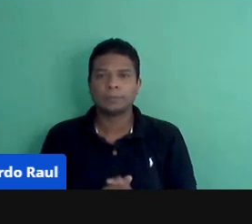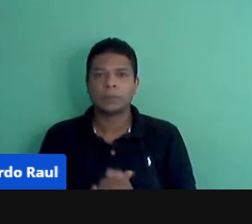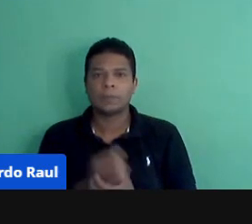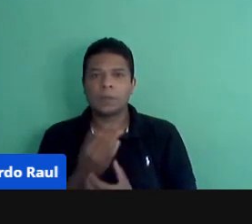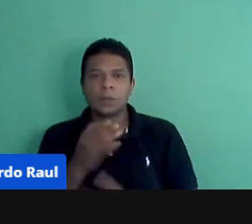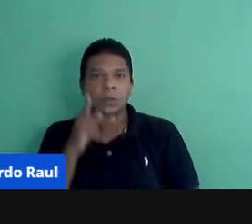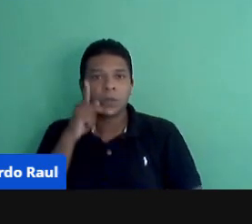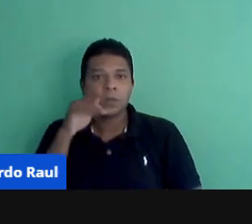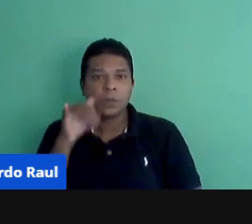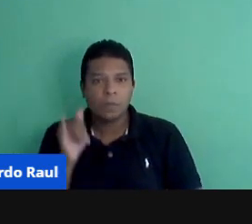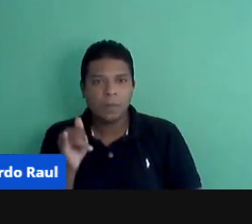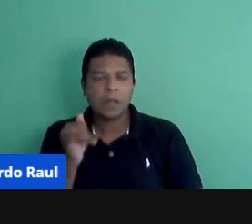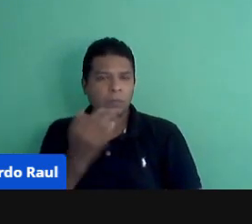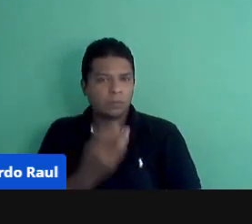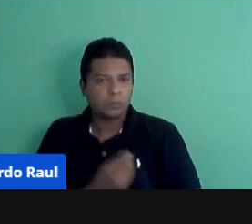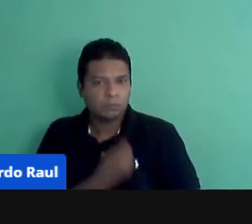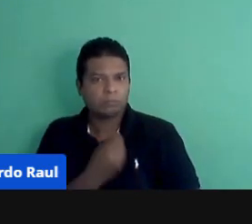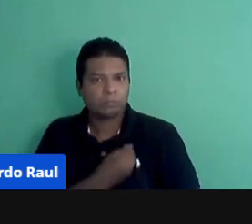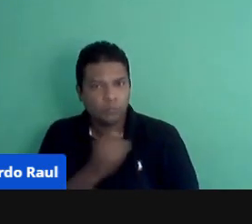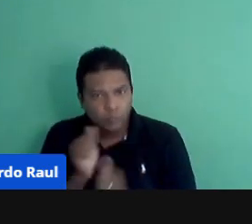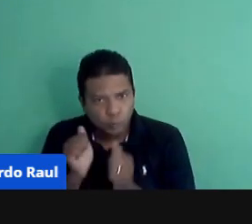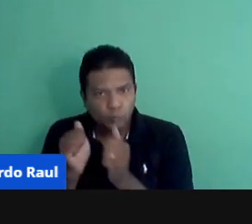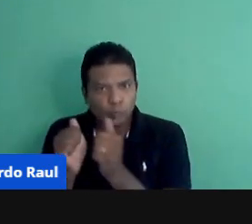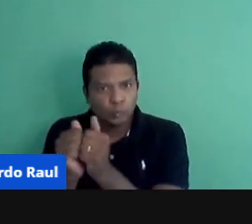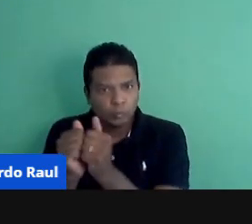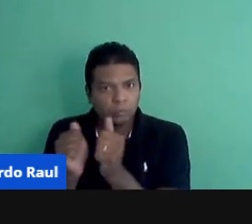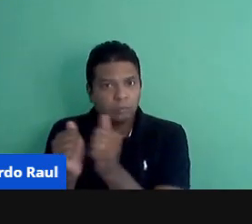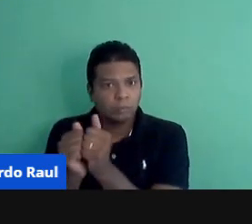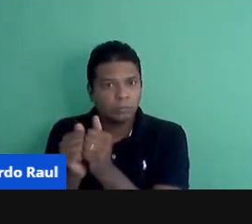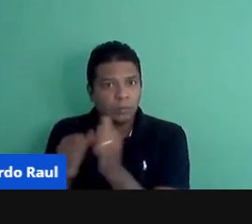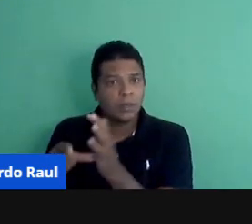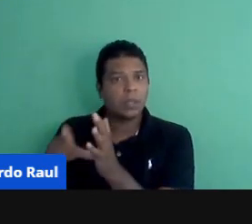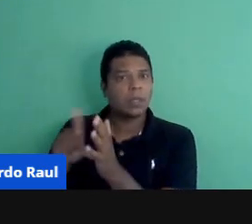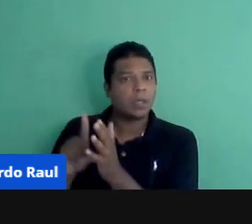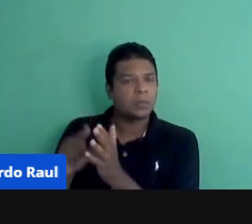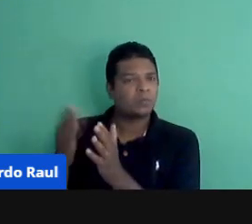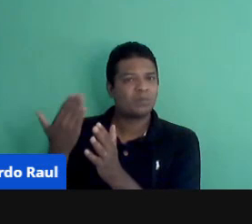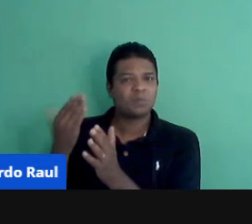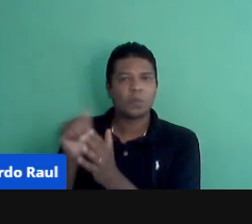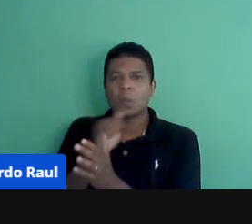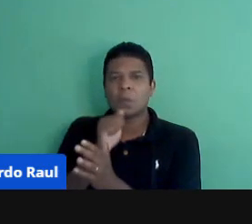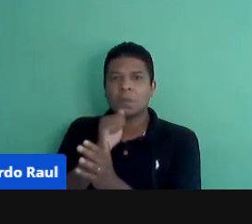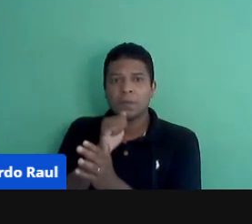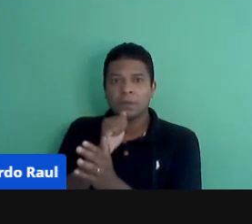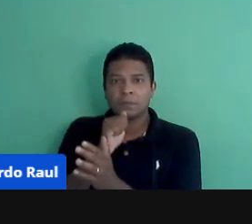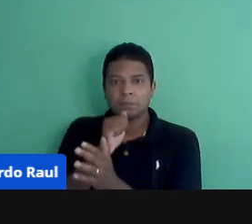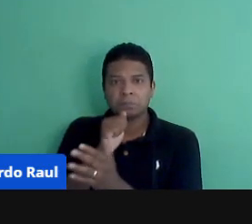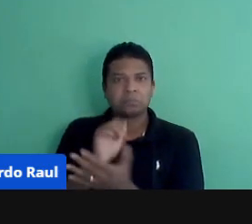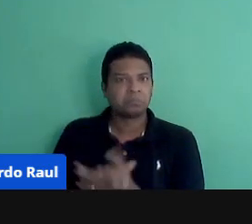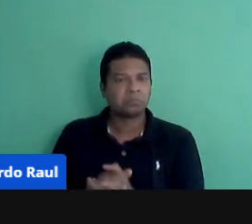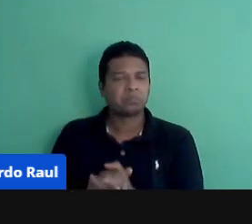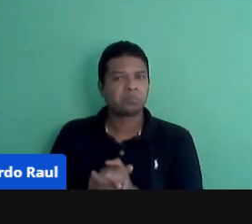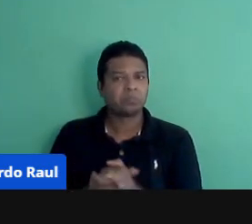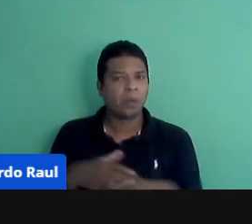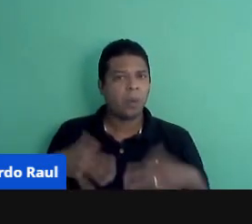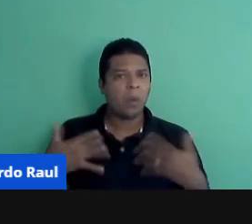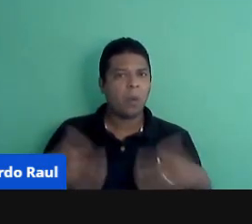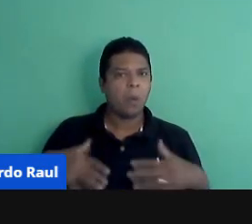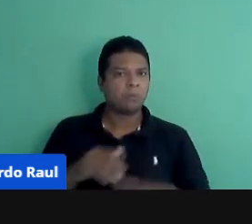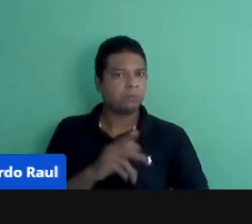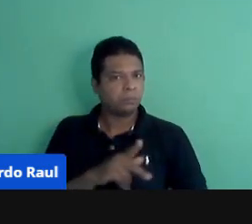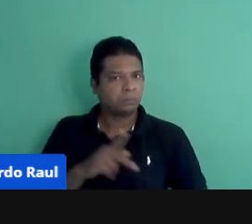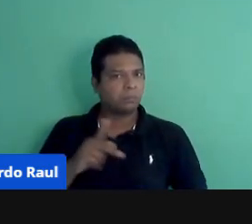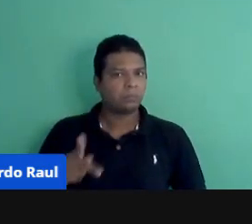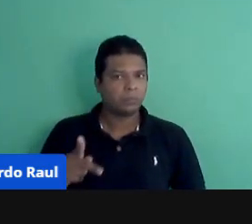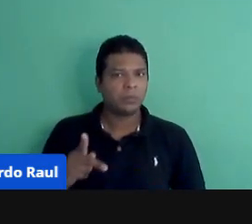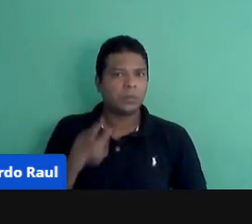pais eles têm participado muito mais do que antes, o que é uma grata surpresa para nós, como professores.